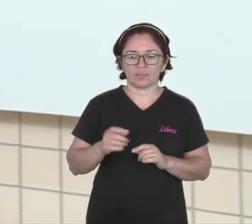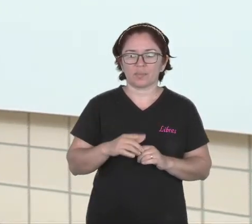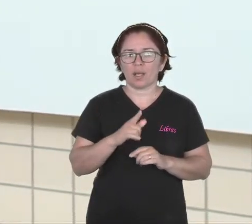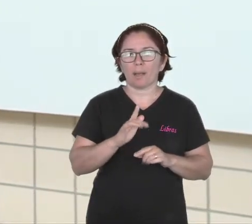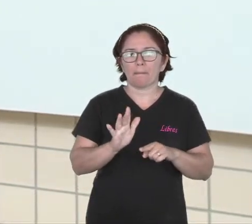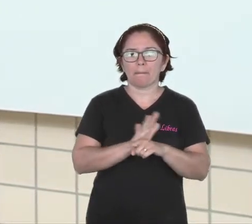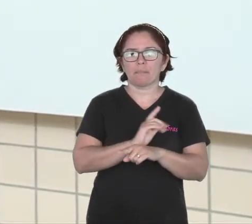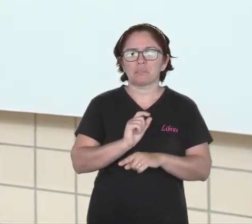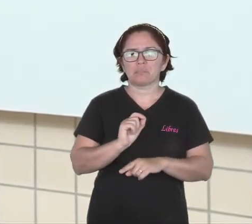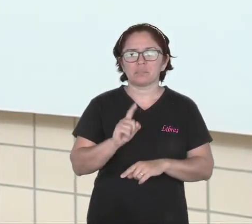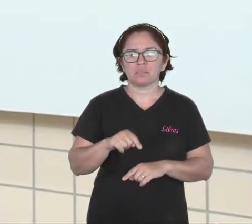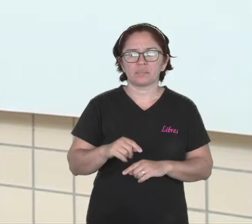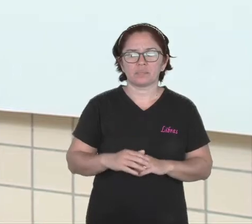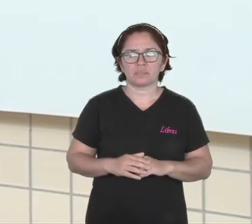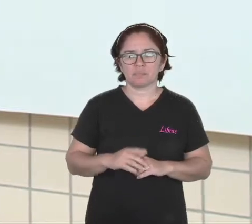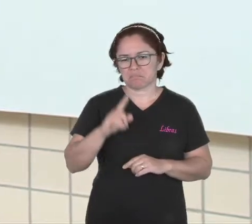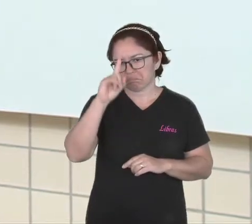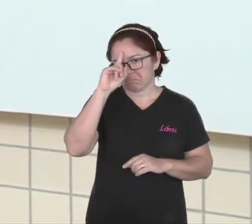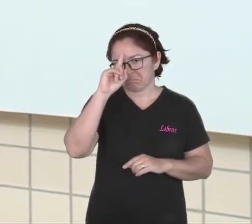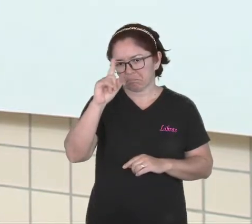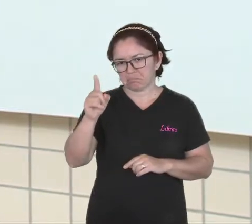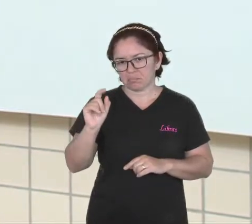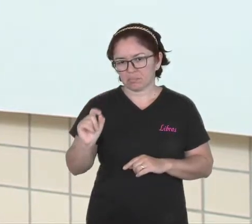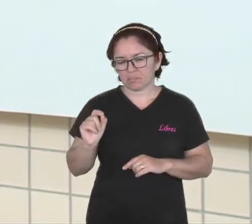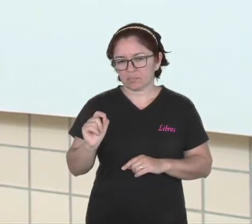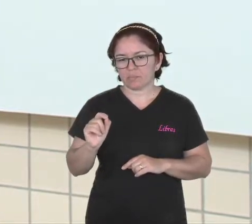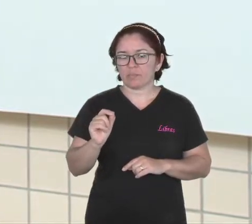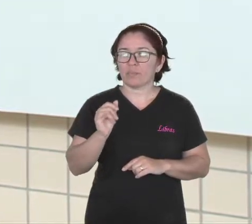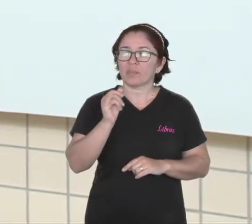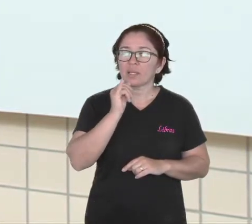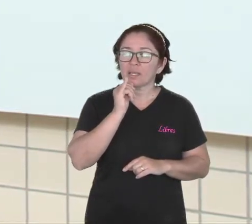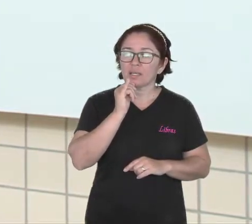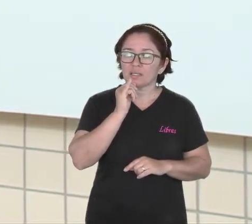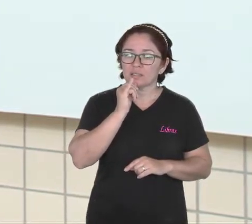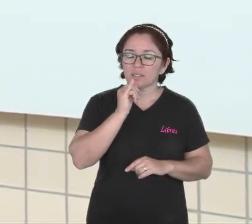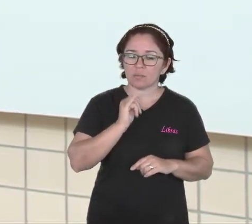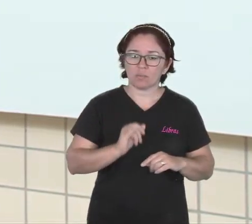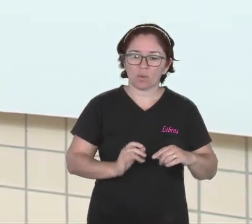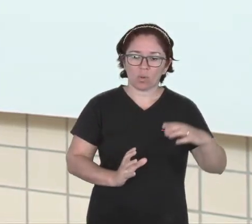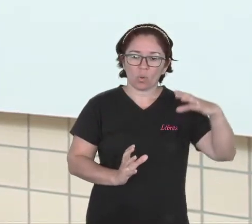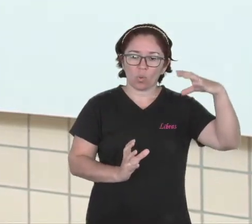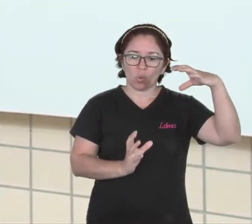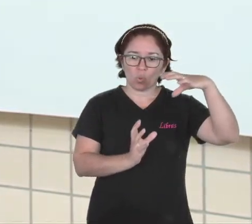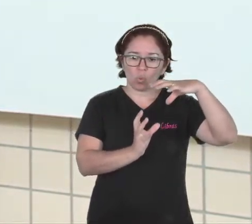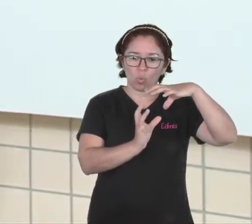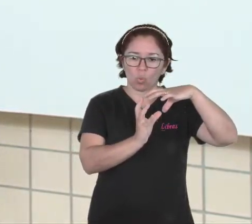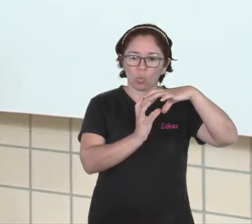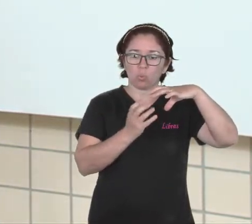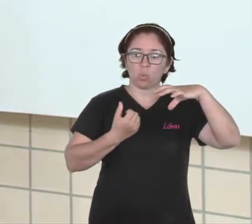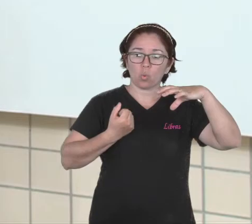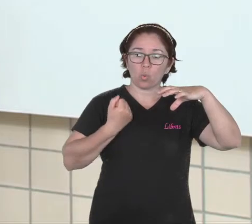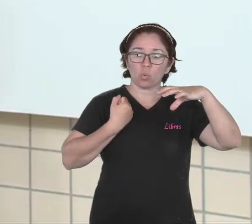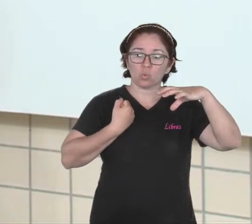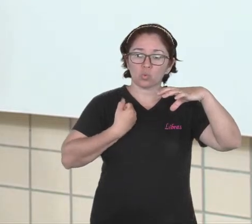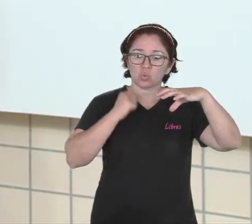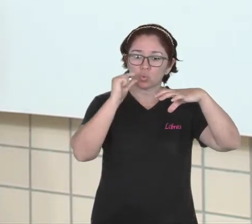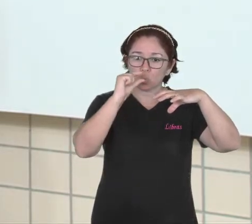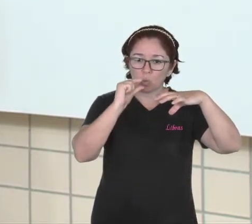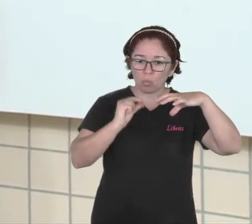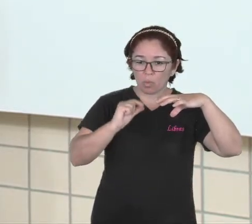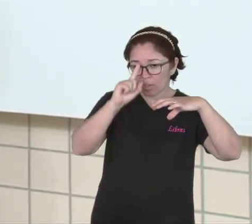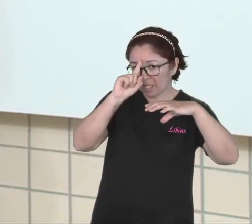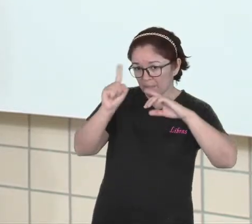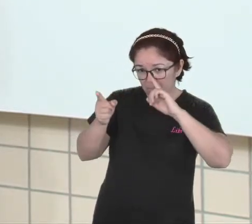ainda? Determine o domínio, o contradomínio e a imagem. Então eu vou anotar aqui